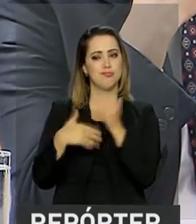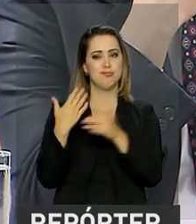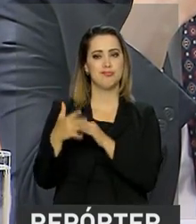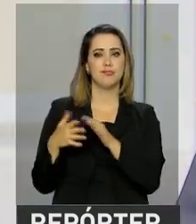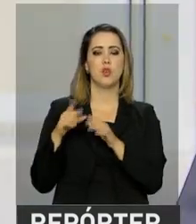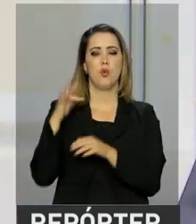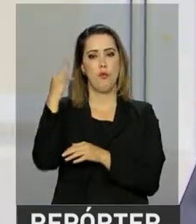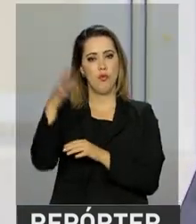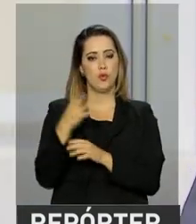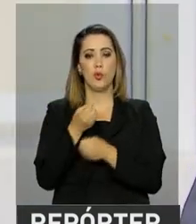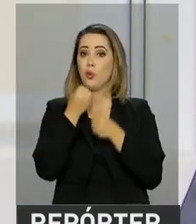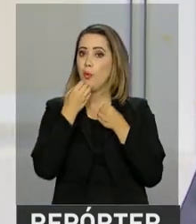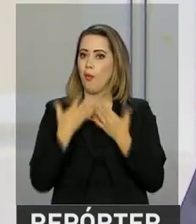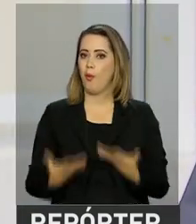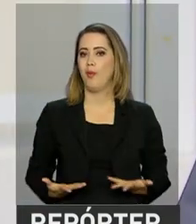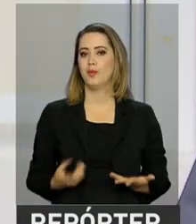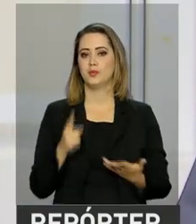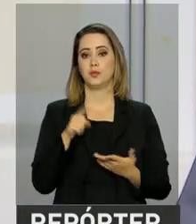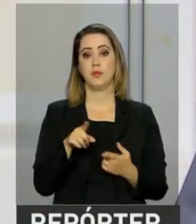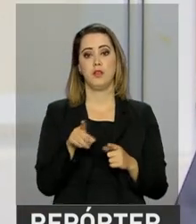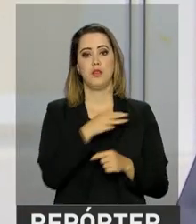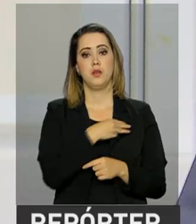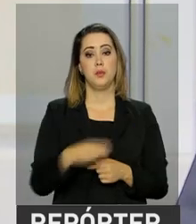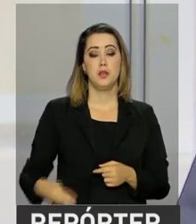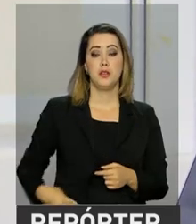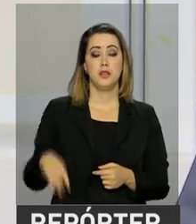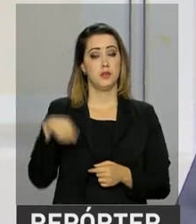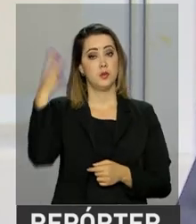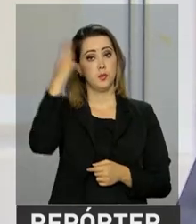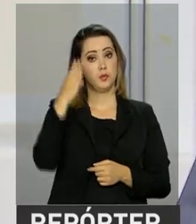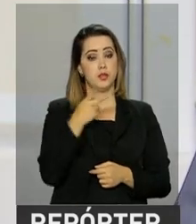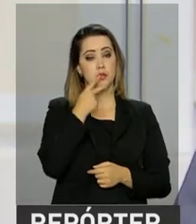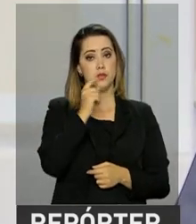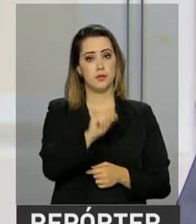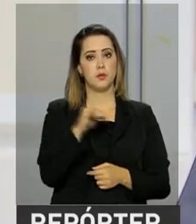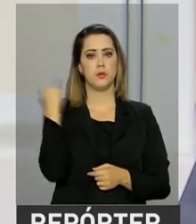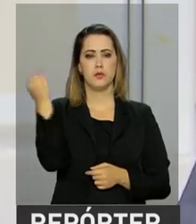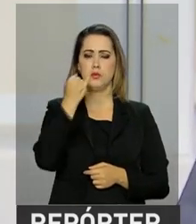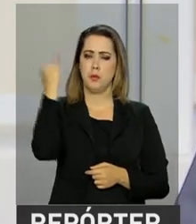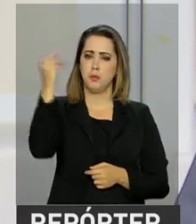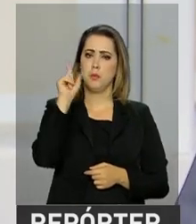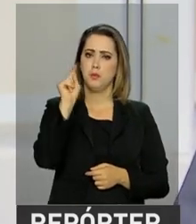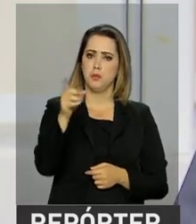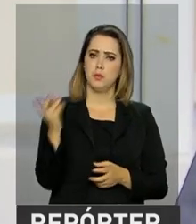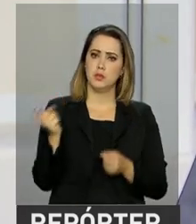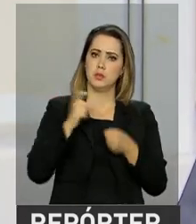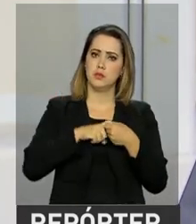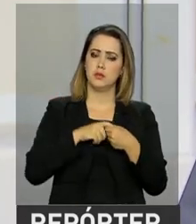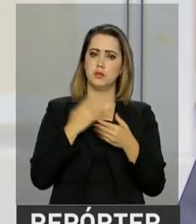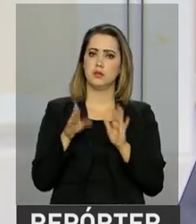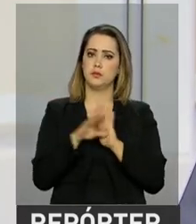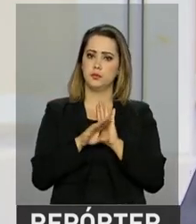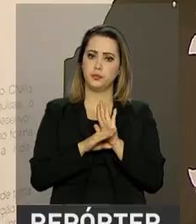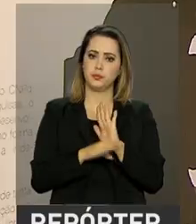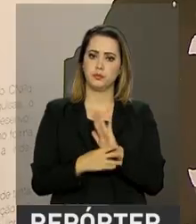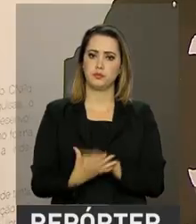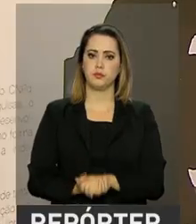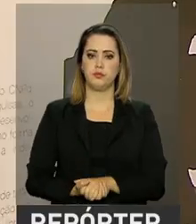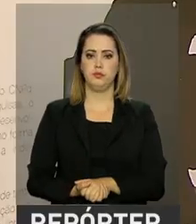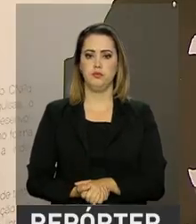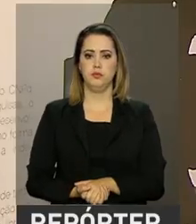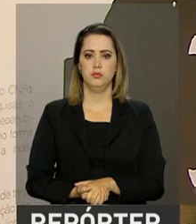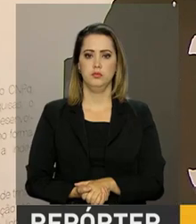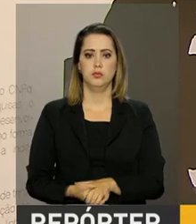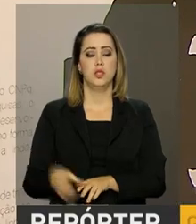promissor já o ministro brasileiro Gilberto Cassab falou da importância da retomada de as